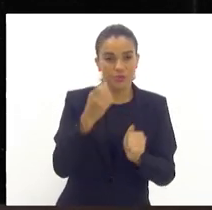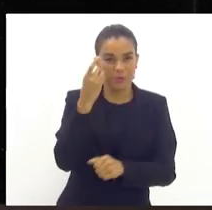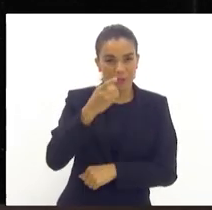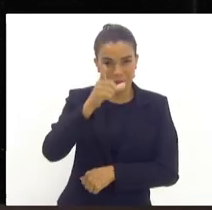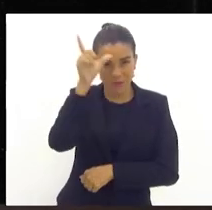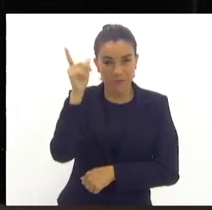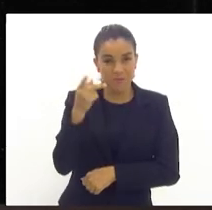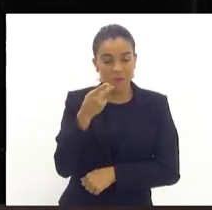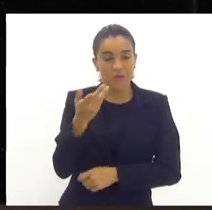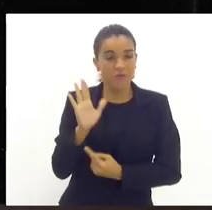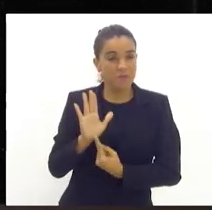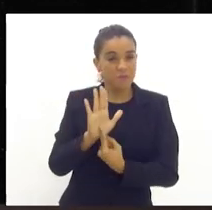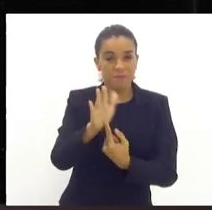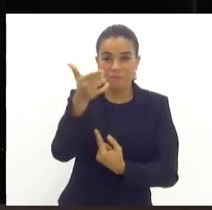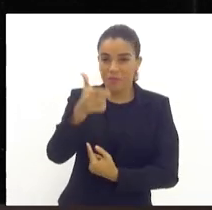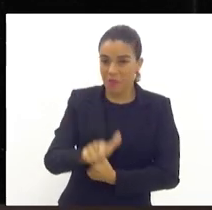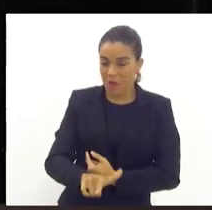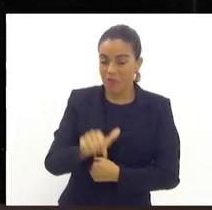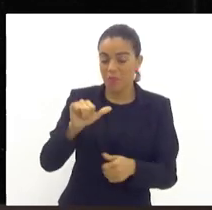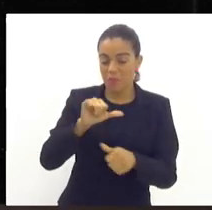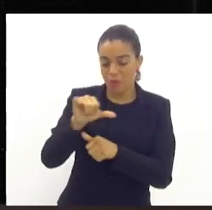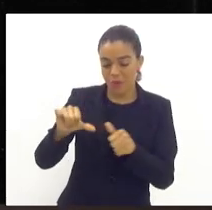vamos reapresentar. Fizemos algumas